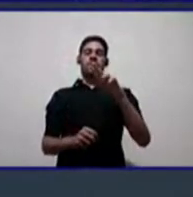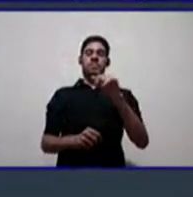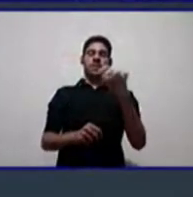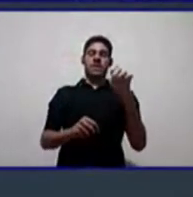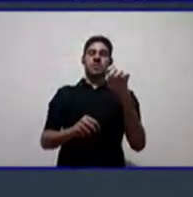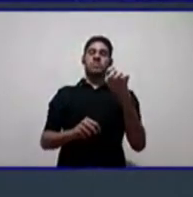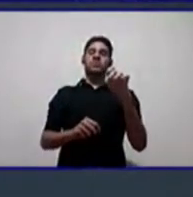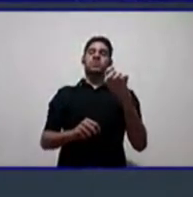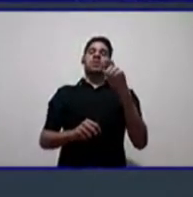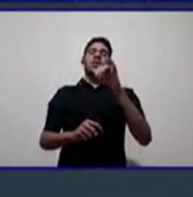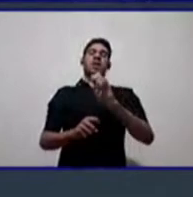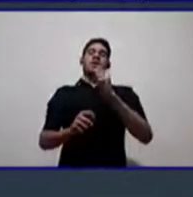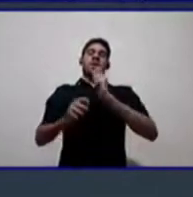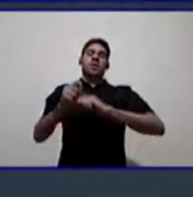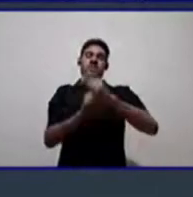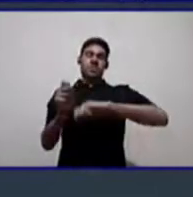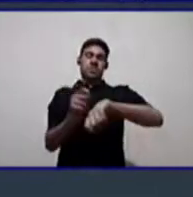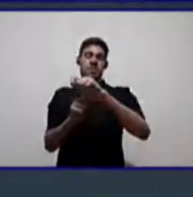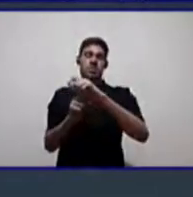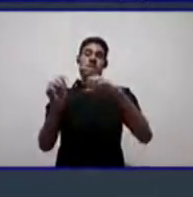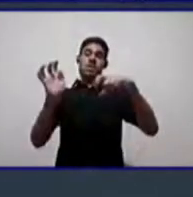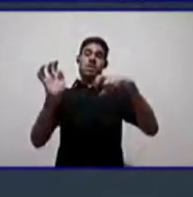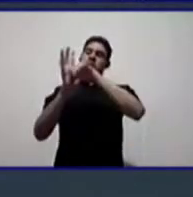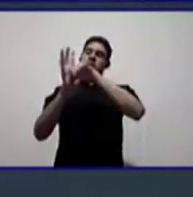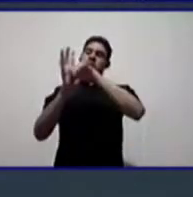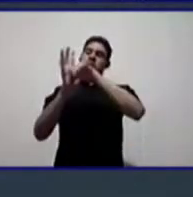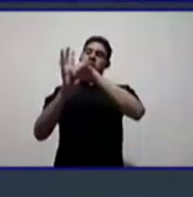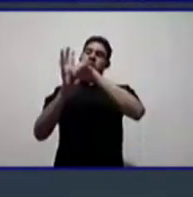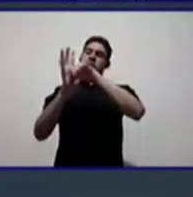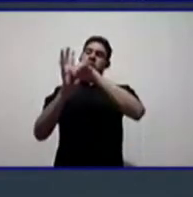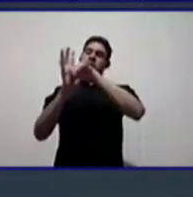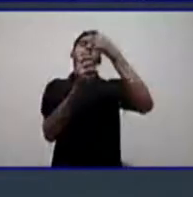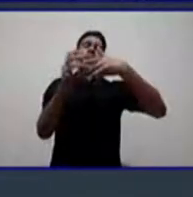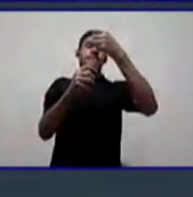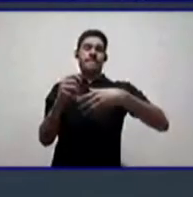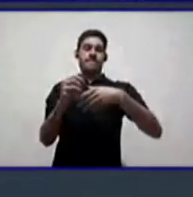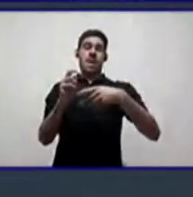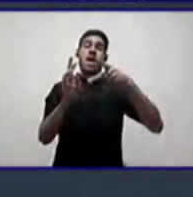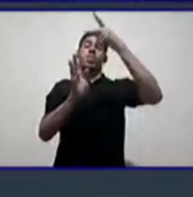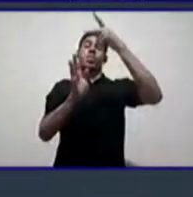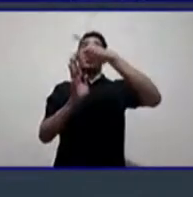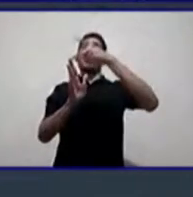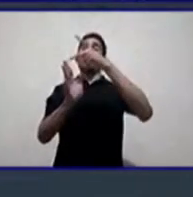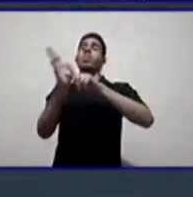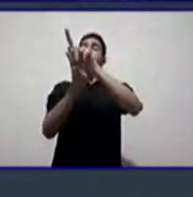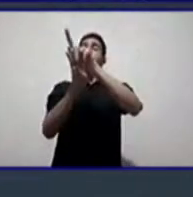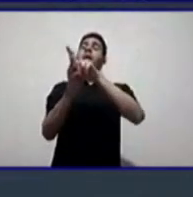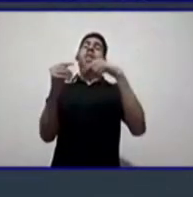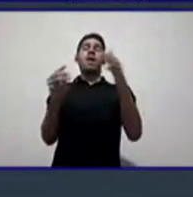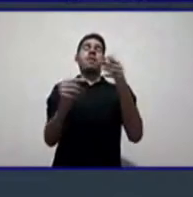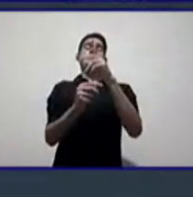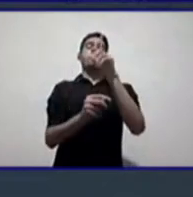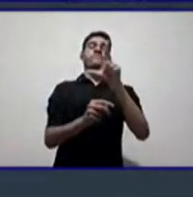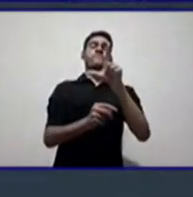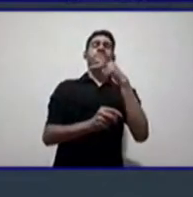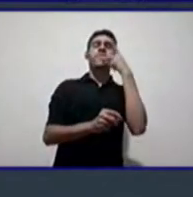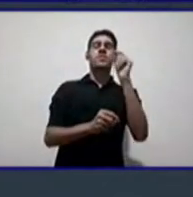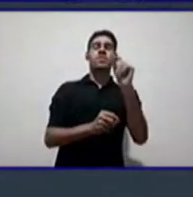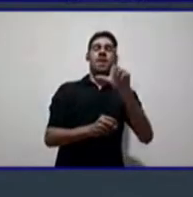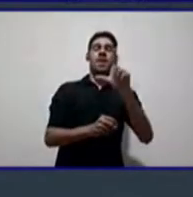inclusive os crimes descritos na portaria de instauração, diz a lavagem de dinheiro, a